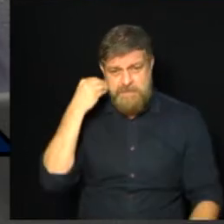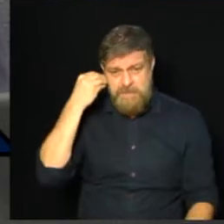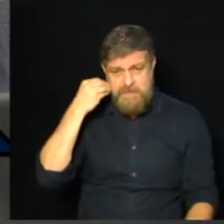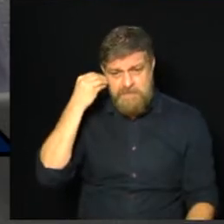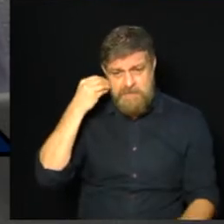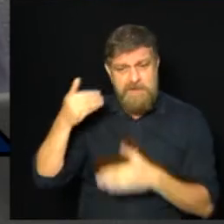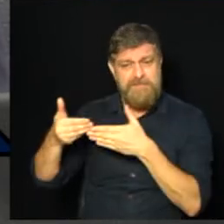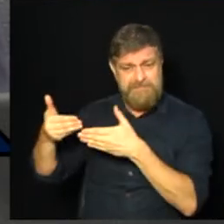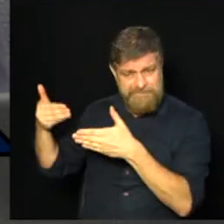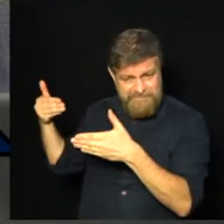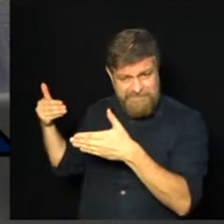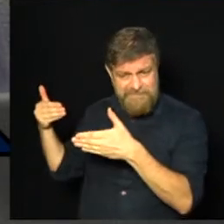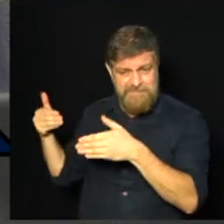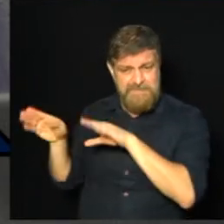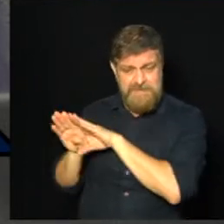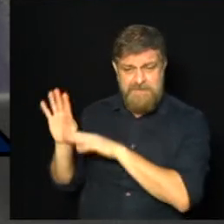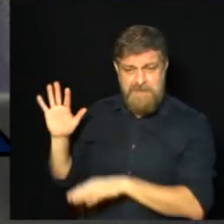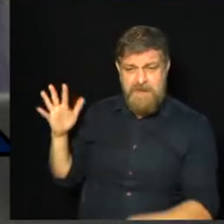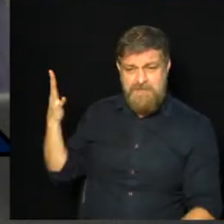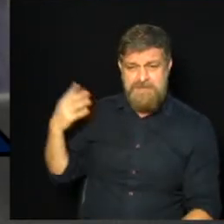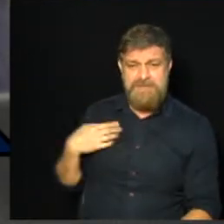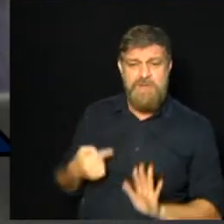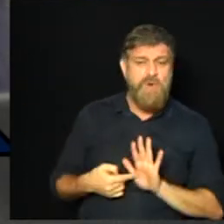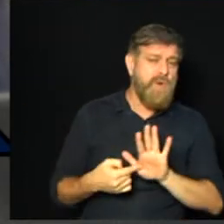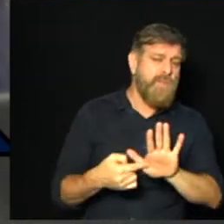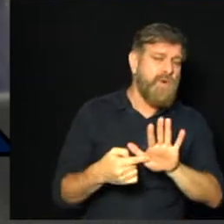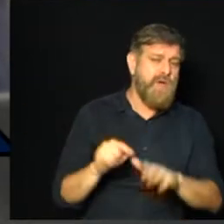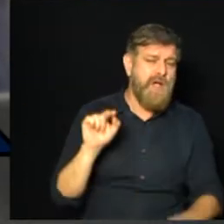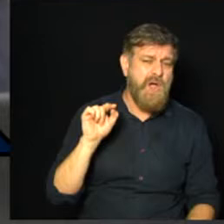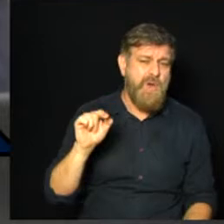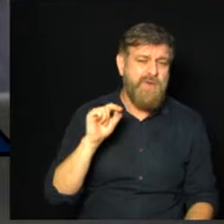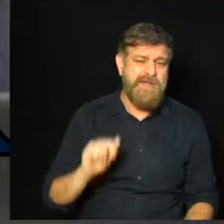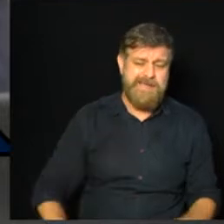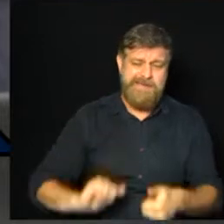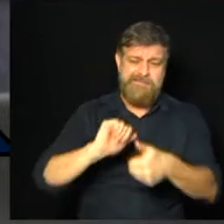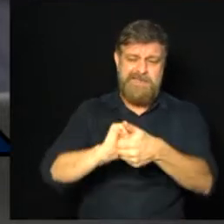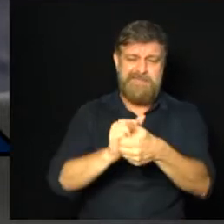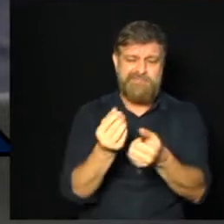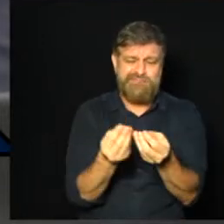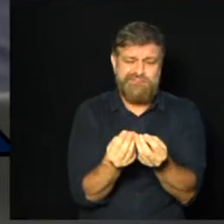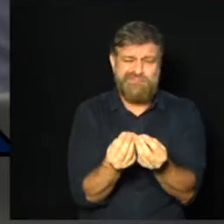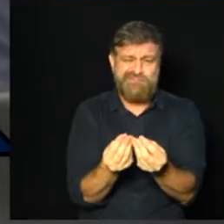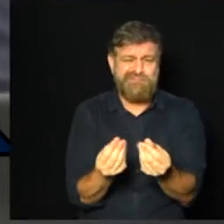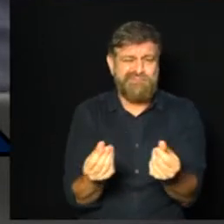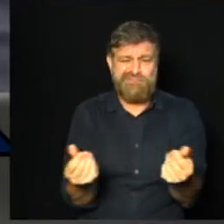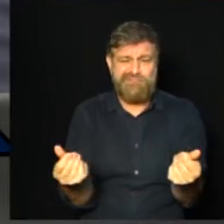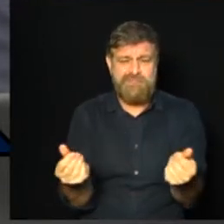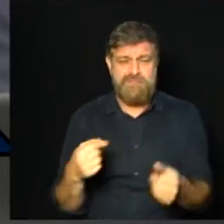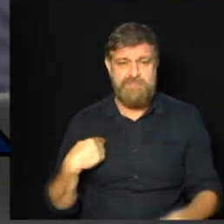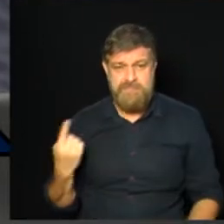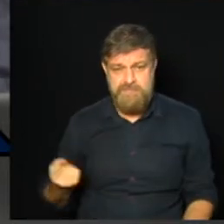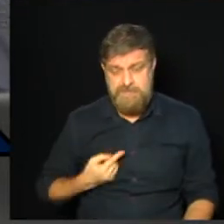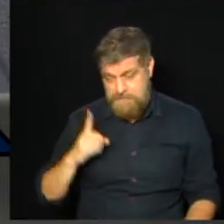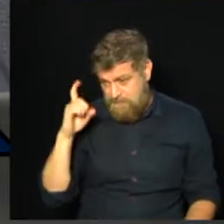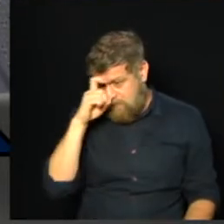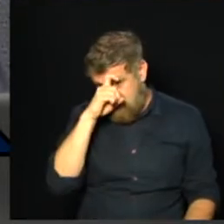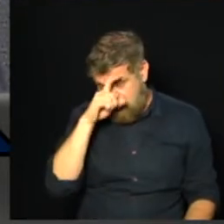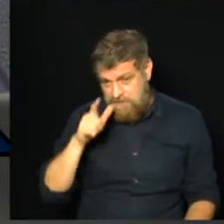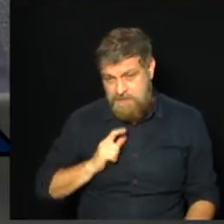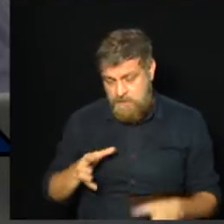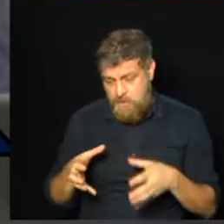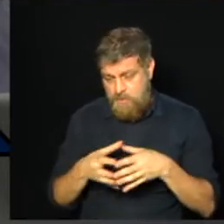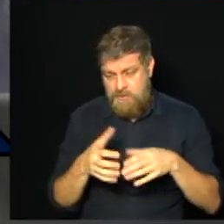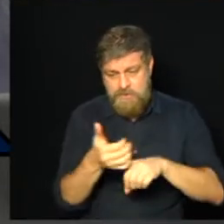experiência que também já foi relatada aqui, nos aponta essa queda na qualidade. visto que a dificuldade de interação das próprias equipes